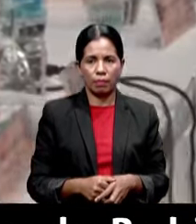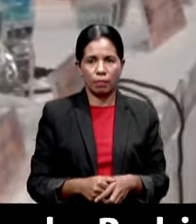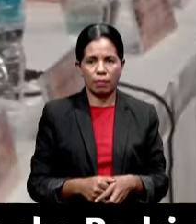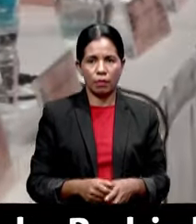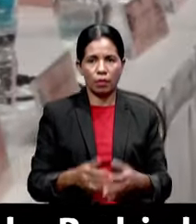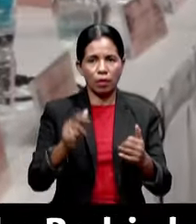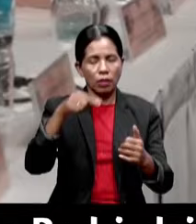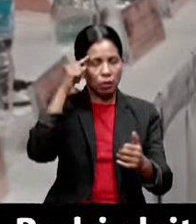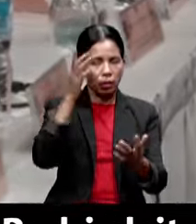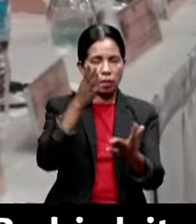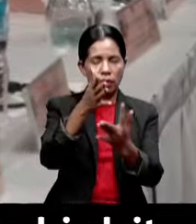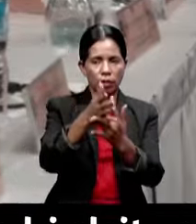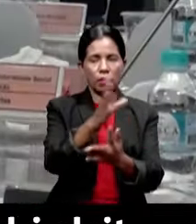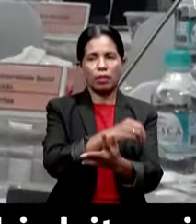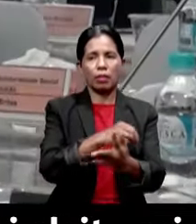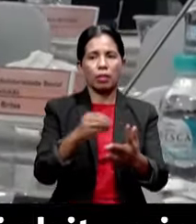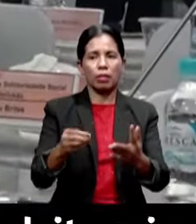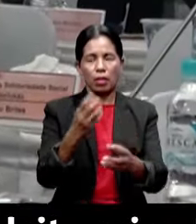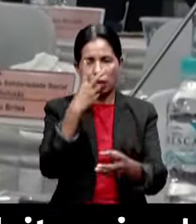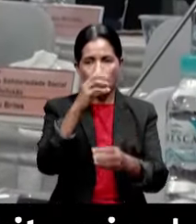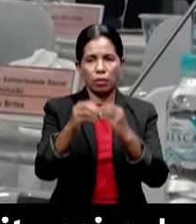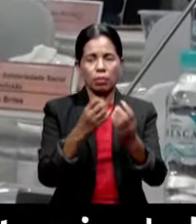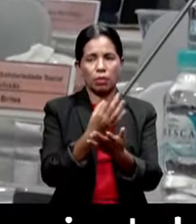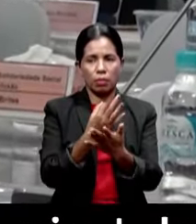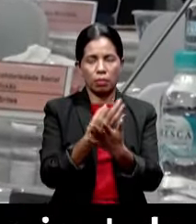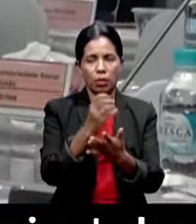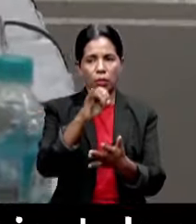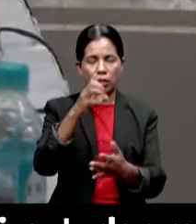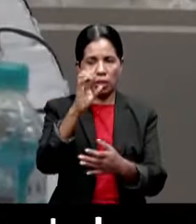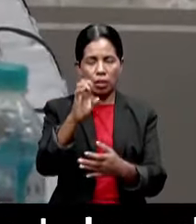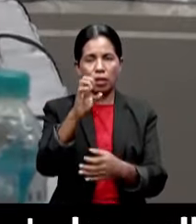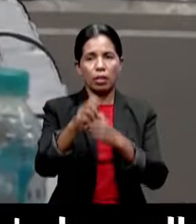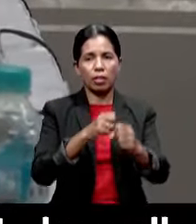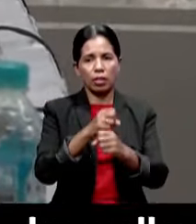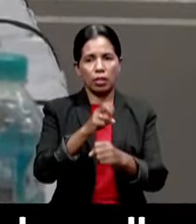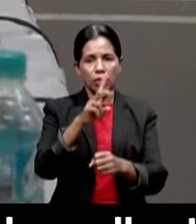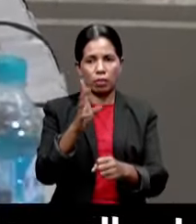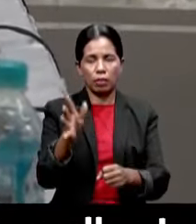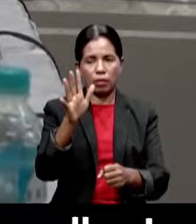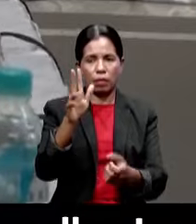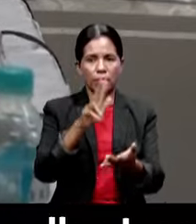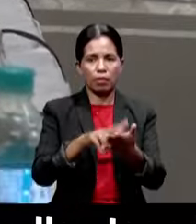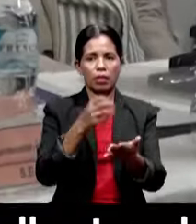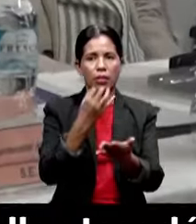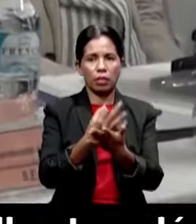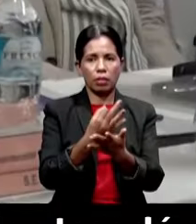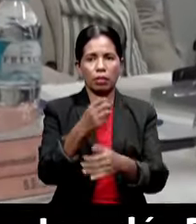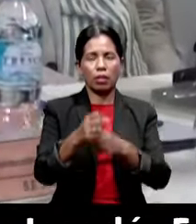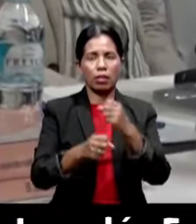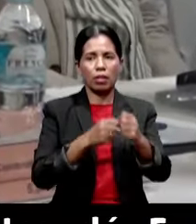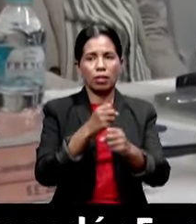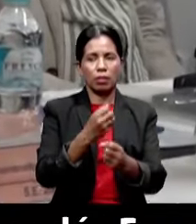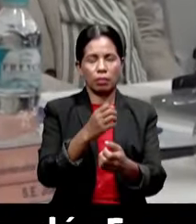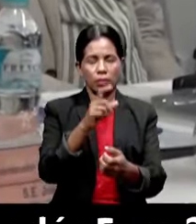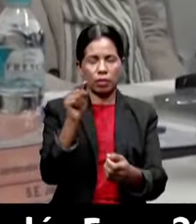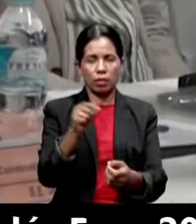Dadang ne governo tamau na ambito jornada ba orçamento geral estado tinang riuro ron resin lima no aprovao na tetu orçamento tinang riuro ron resin lima ho montante